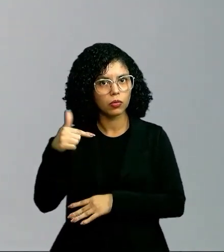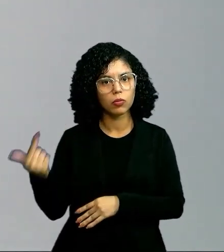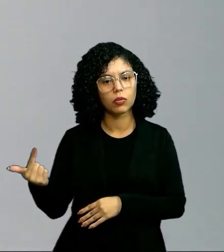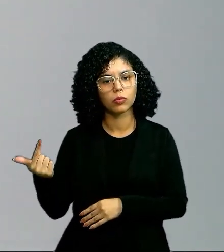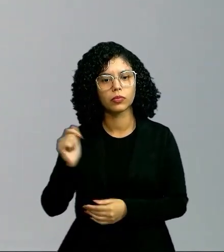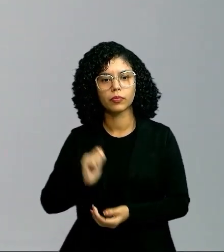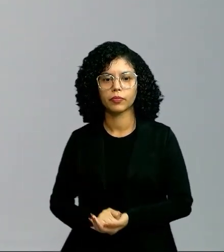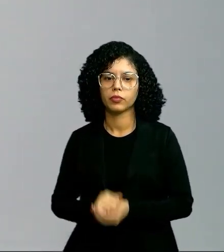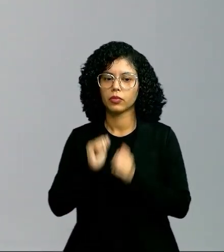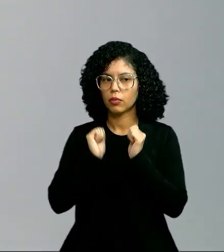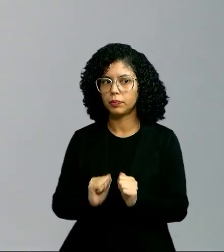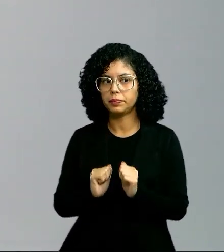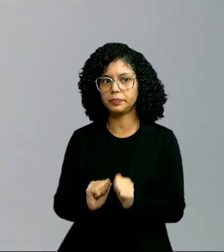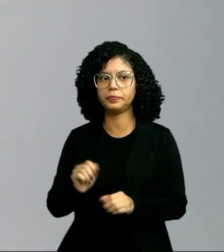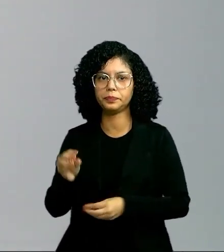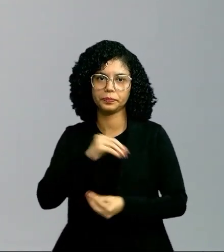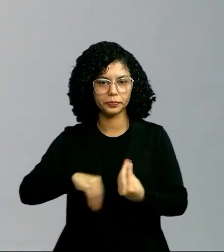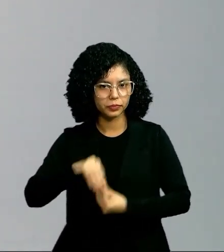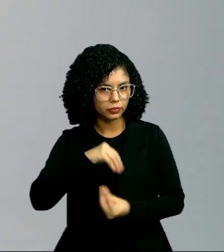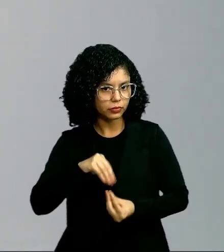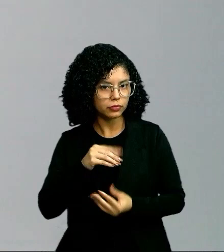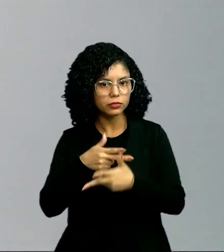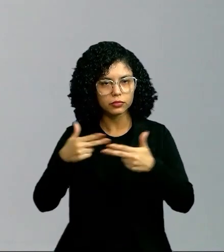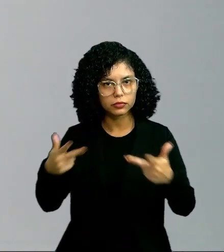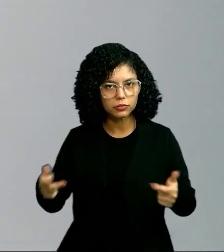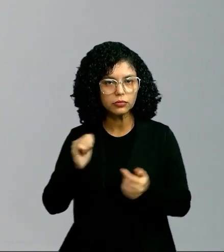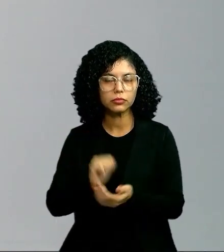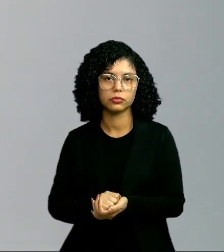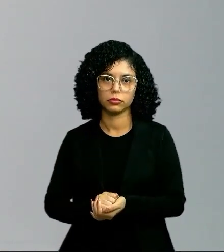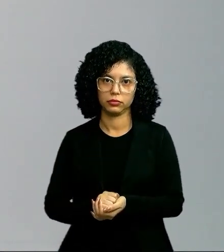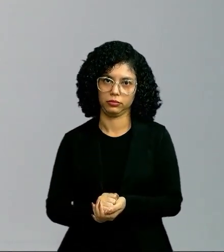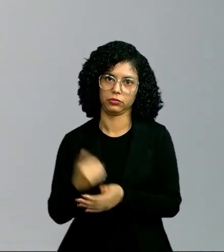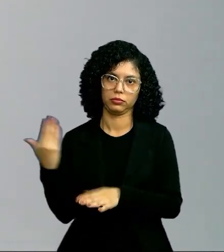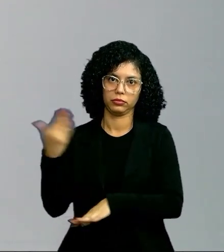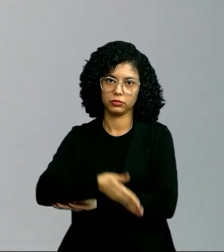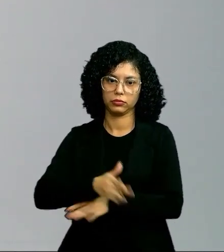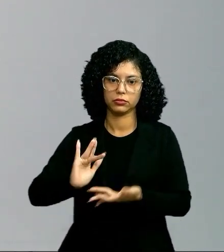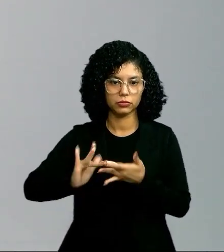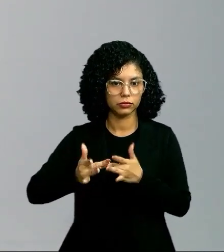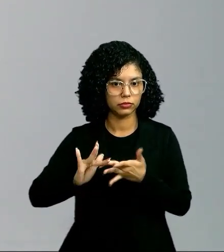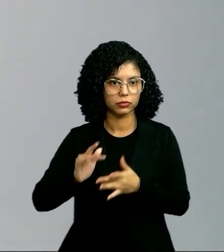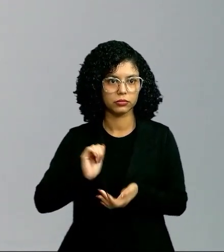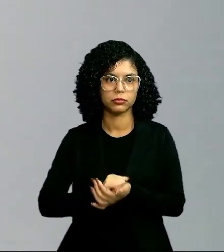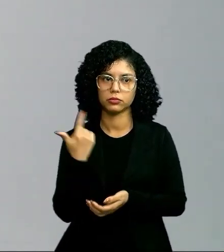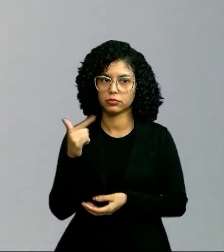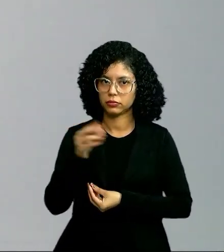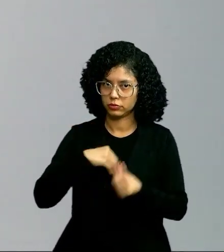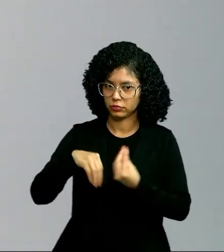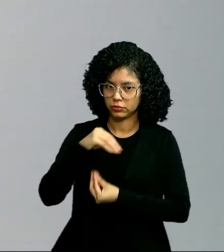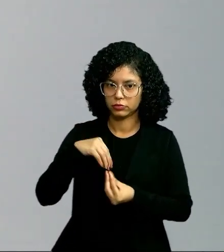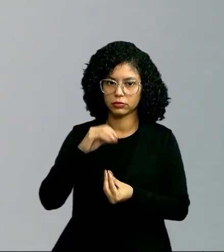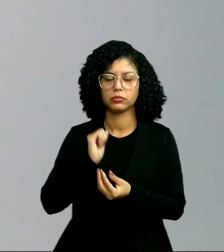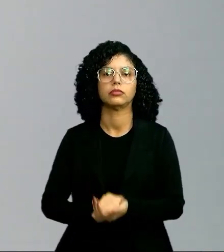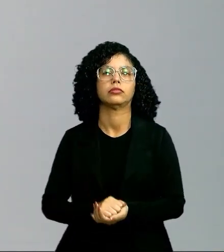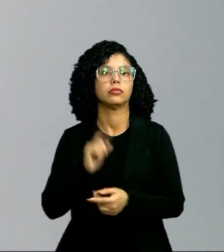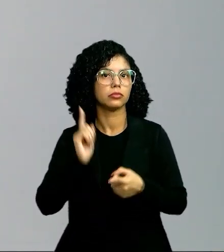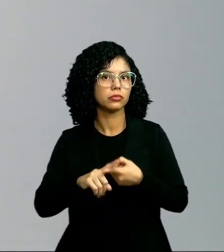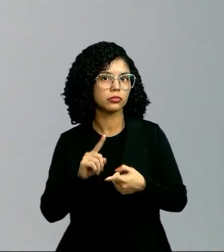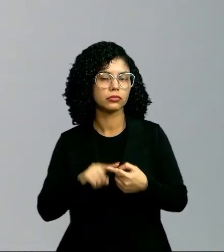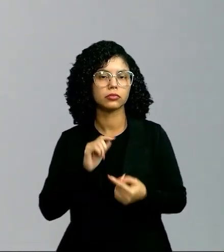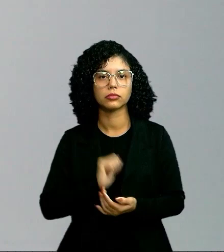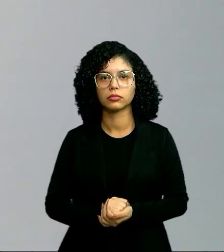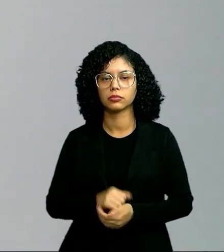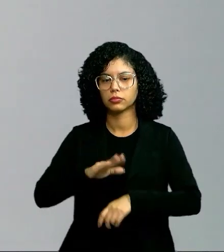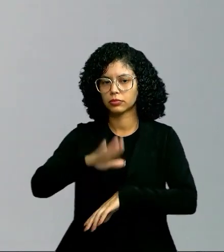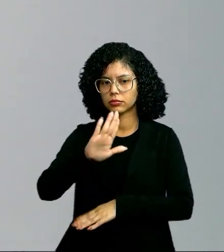outro. Você pode muito bem misturar duas coisas, eles vão entrar em contato, mas não vai reagir nada, porque